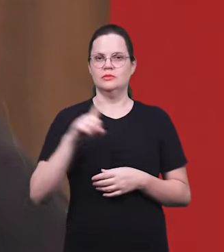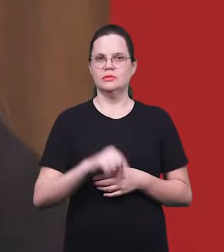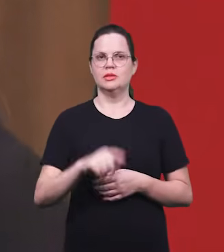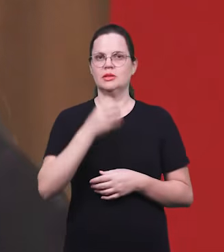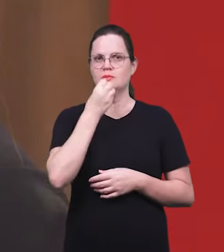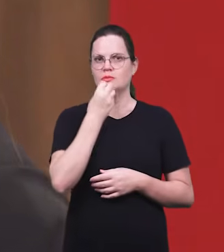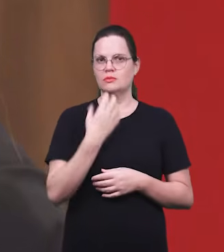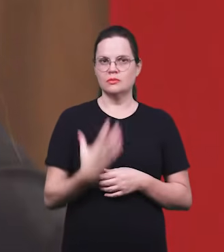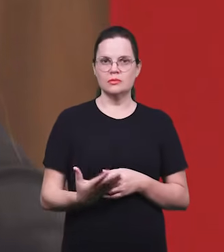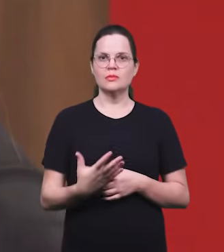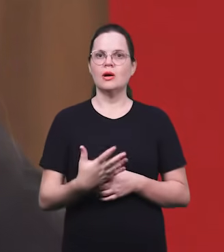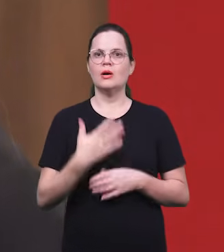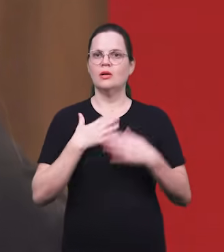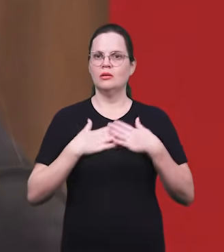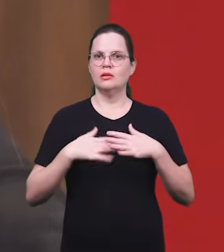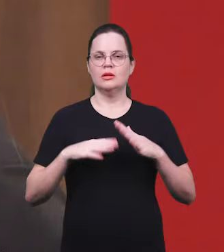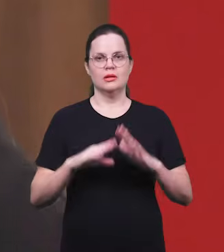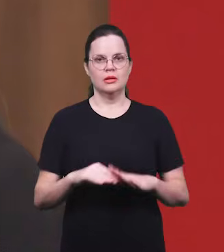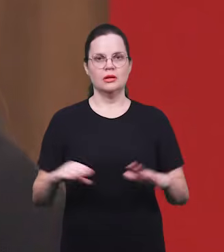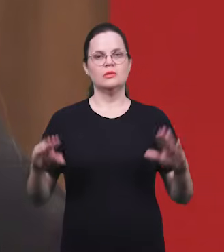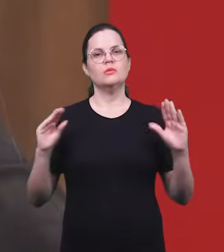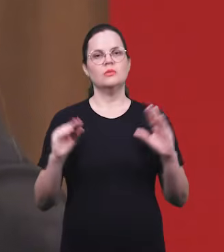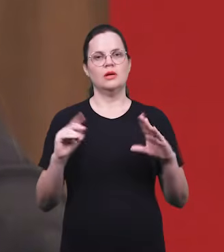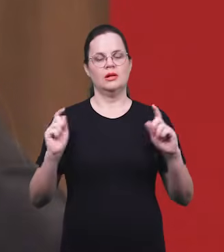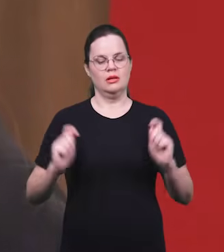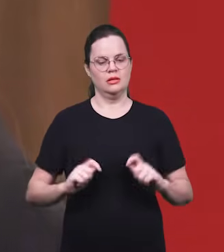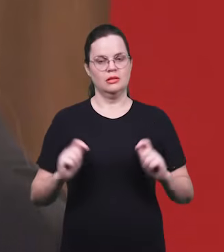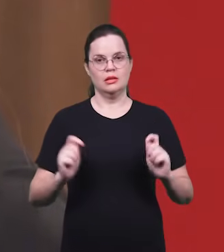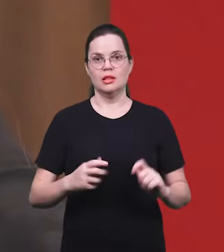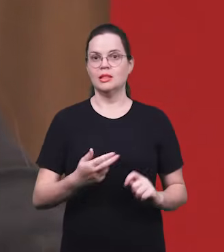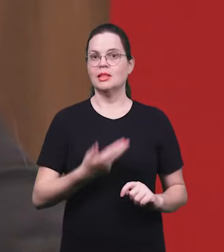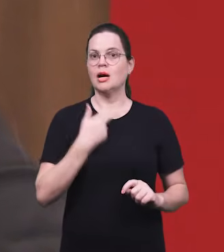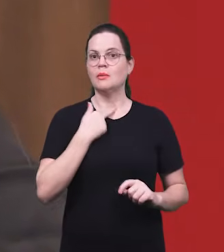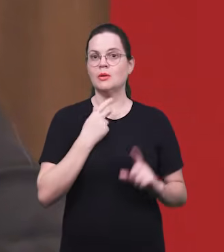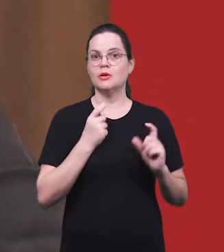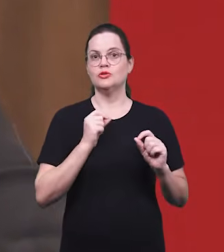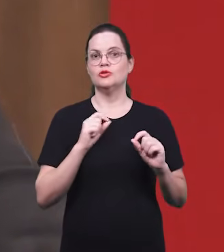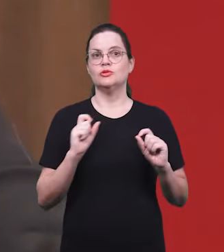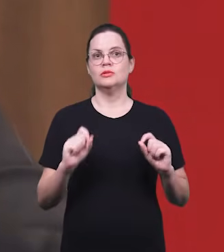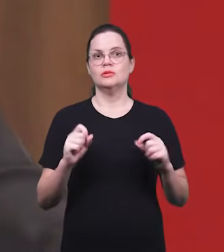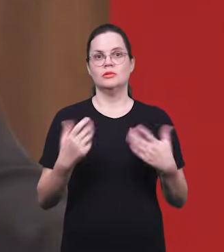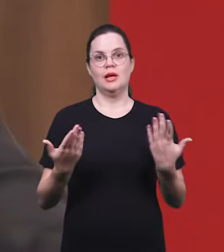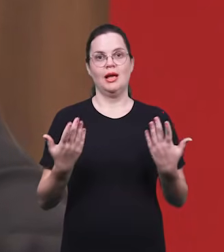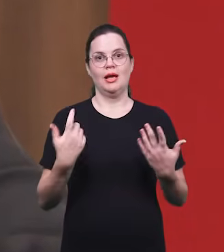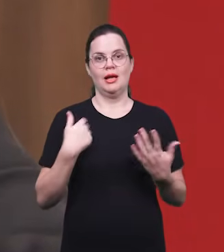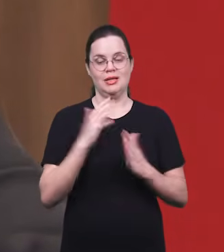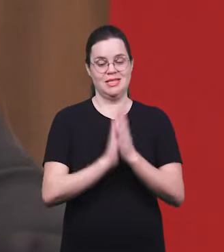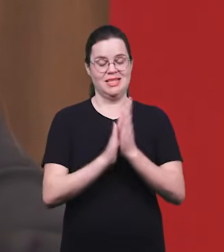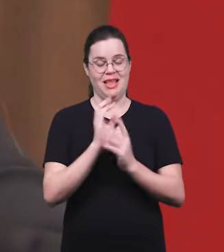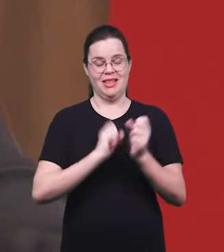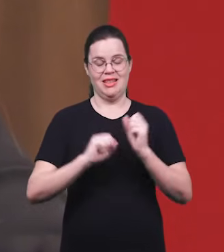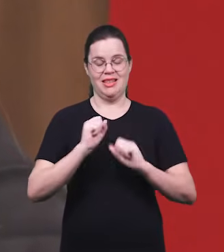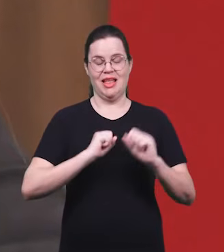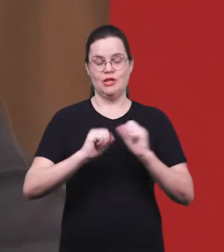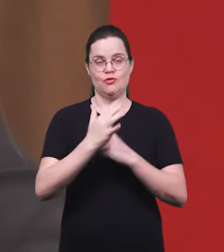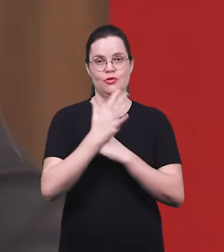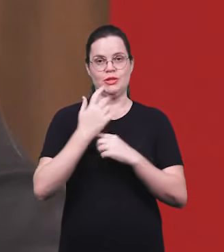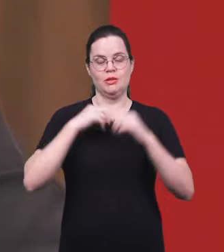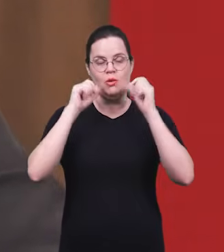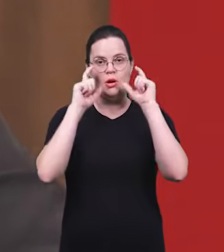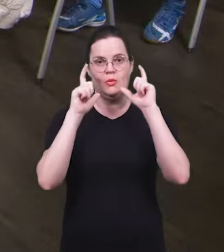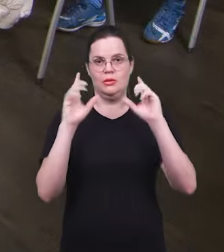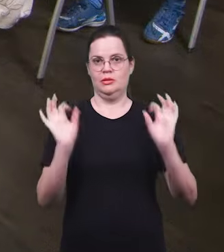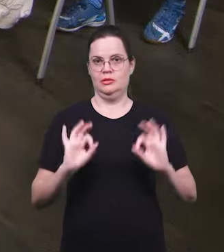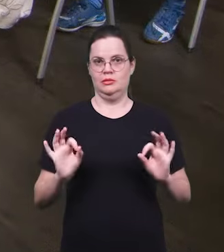importante que você tenha boas noites de sono e não deixe a ansiedade te abater nesse